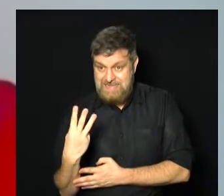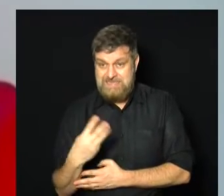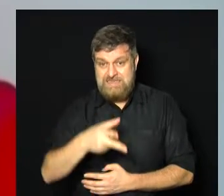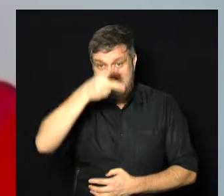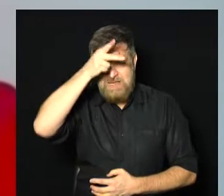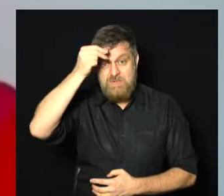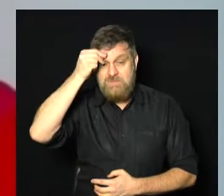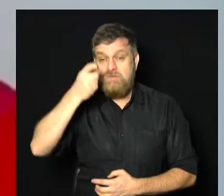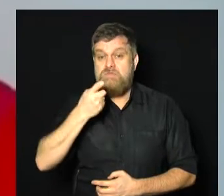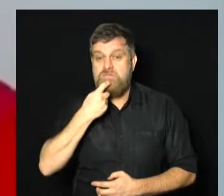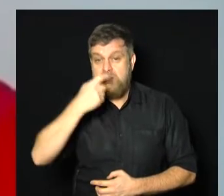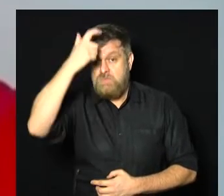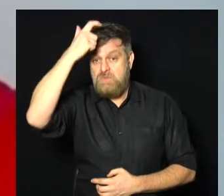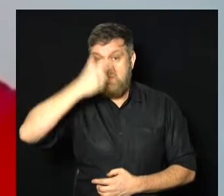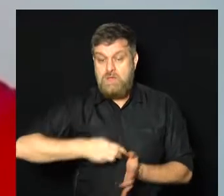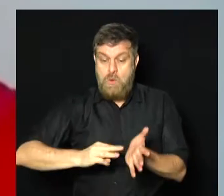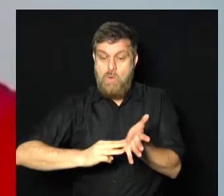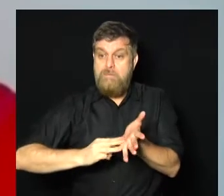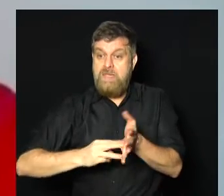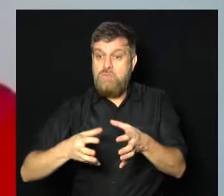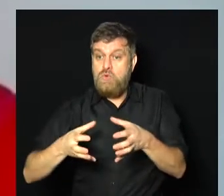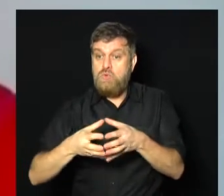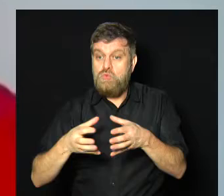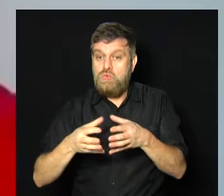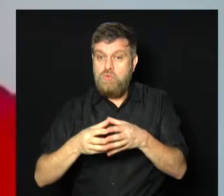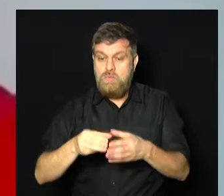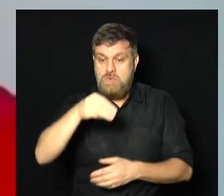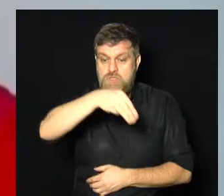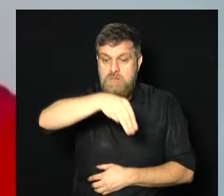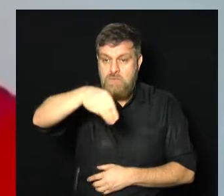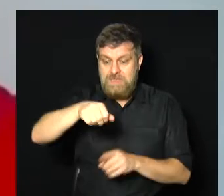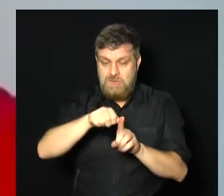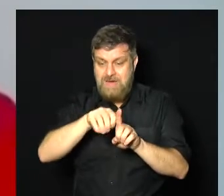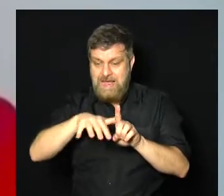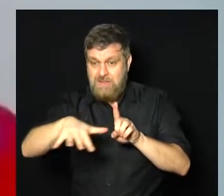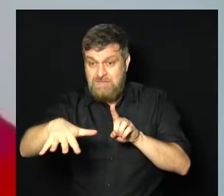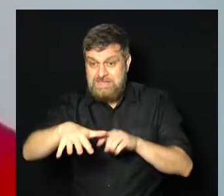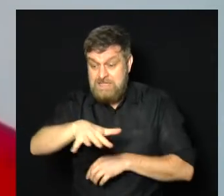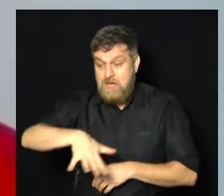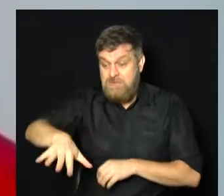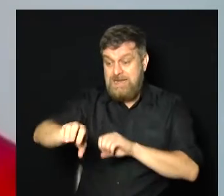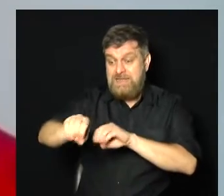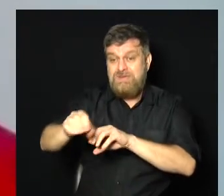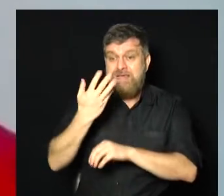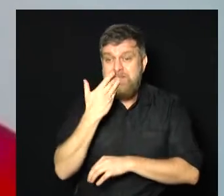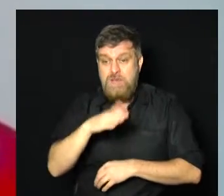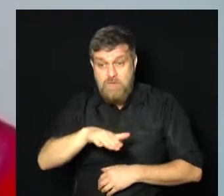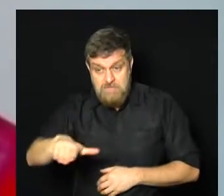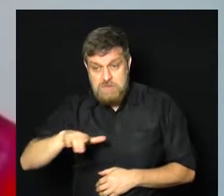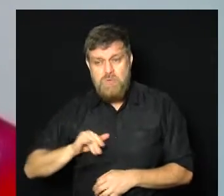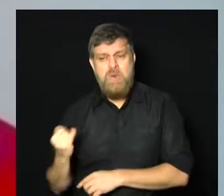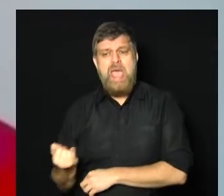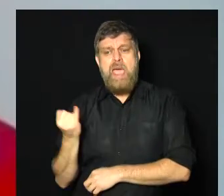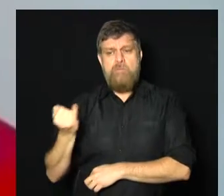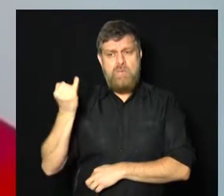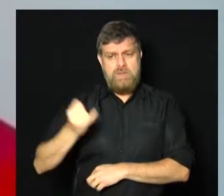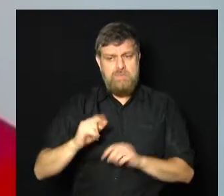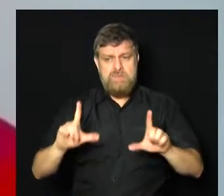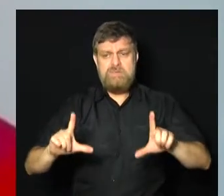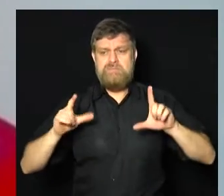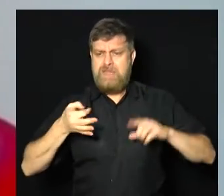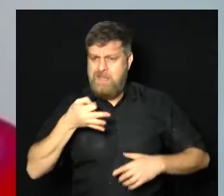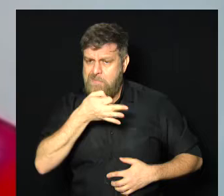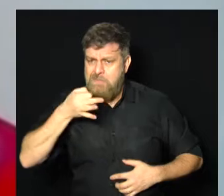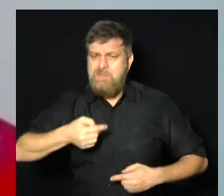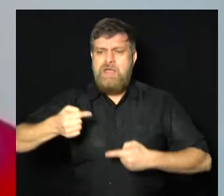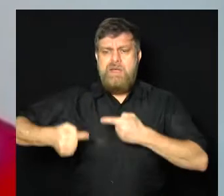foi anunciado, sou membro da Comissão de Monitoras e Agentes de Educação Infantil. E para nós é muito importante estarmos aqui nesse debate, né? Esse debate que